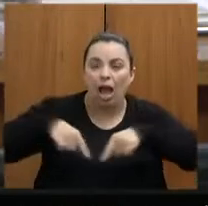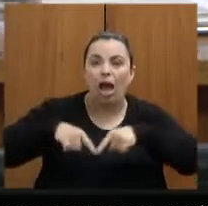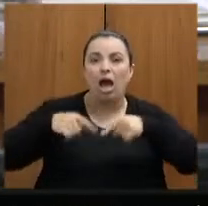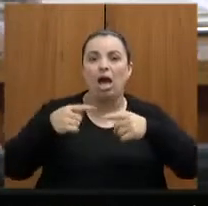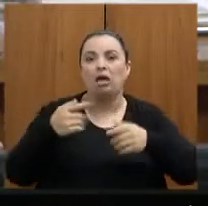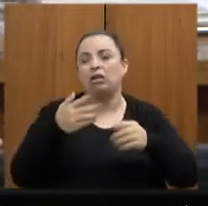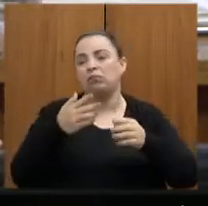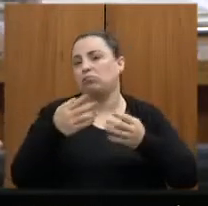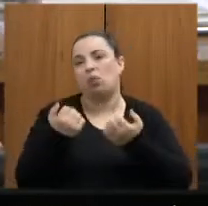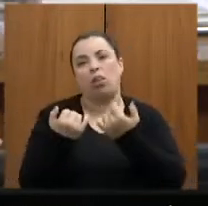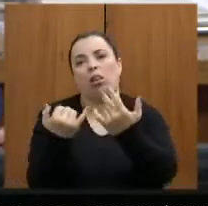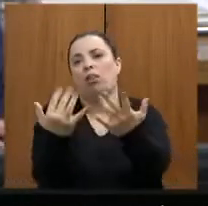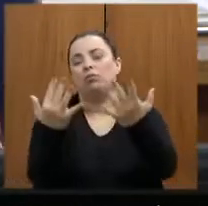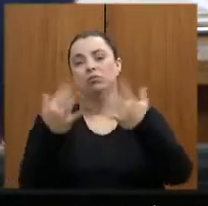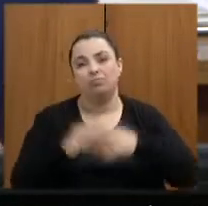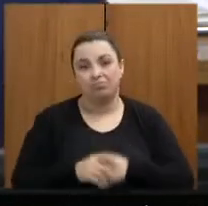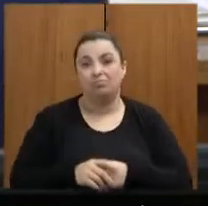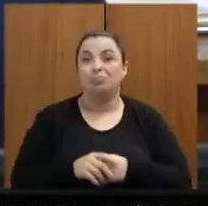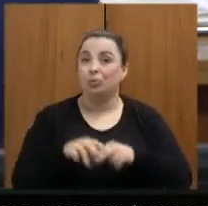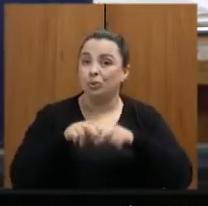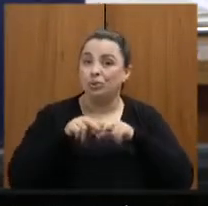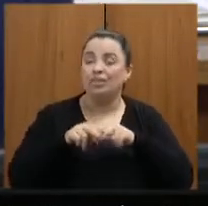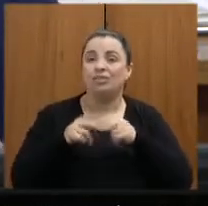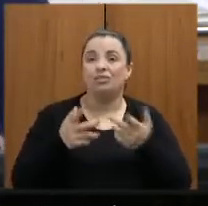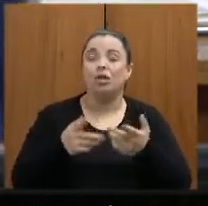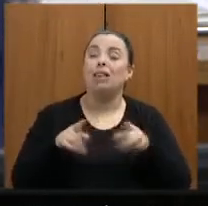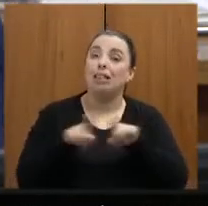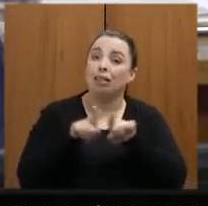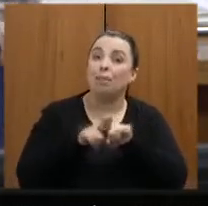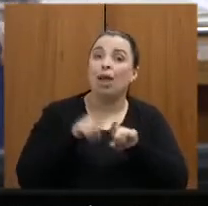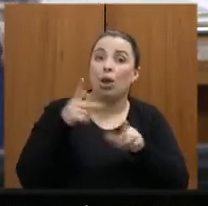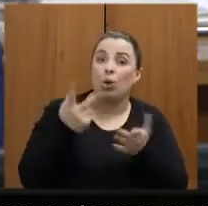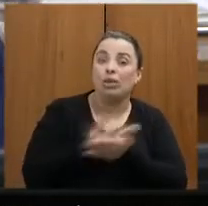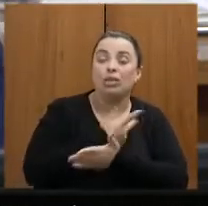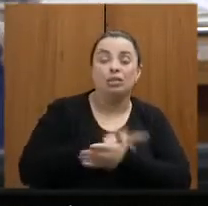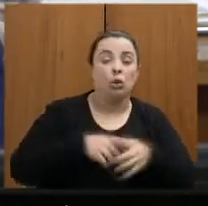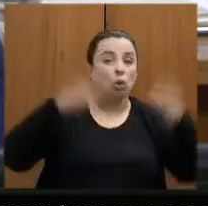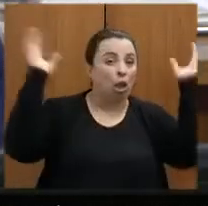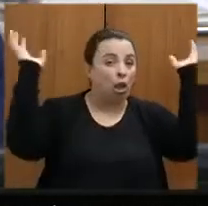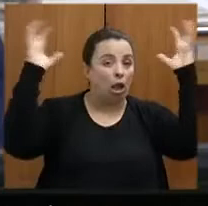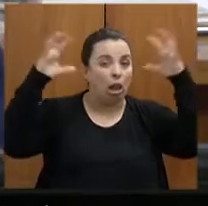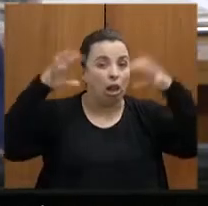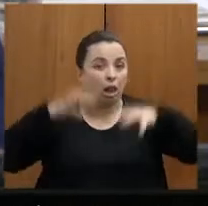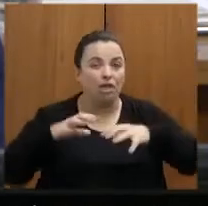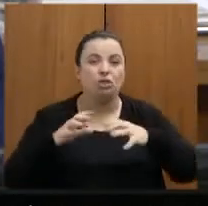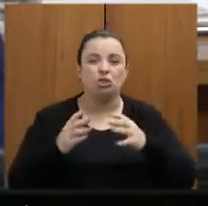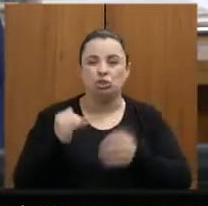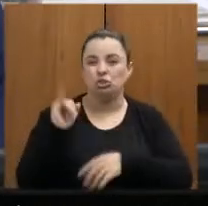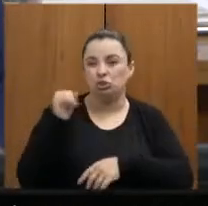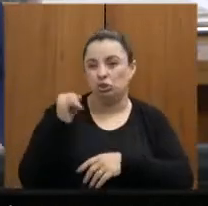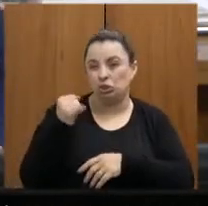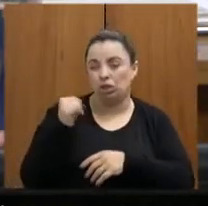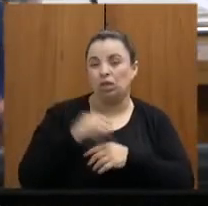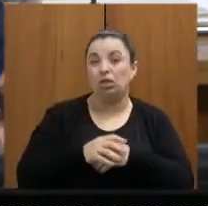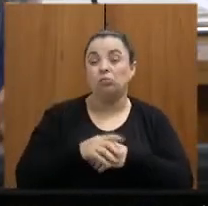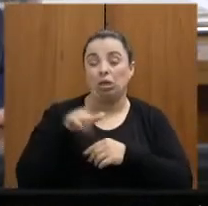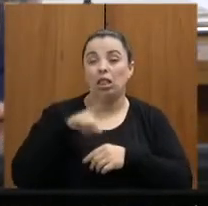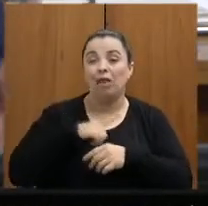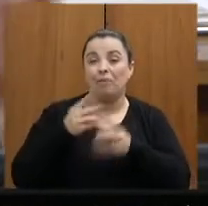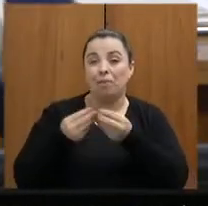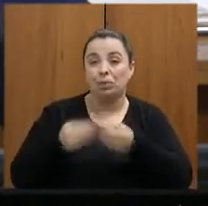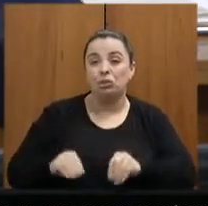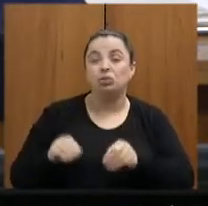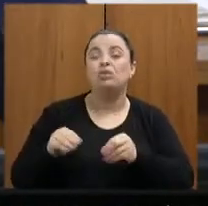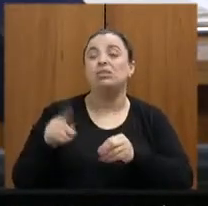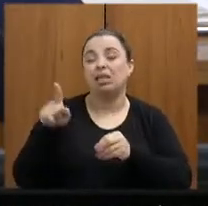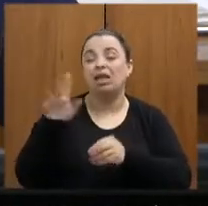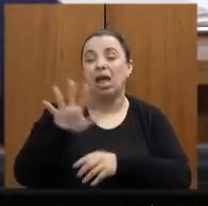nós tivemos aí no início do ano e que atingiu lá também a região de Jequitinhonha em Teófilo Otoni é nós